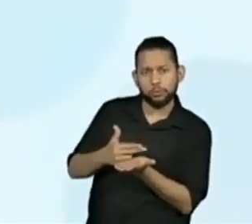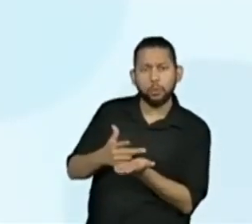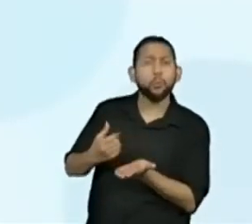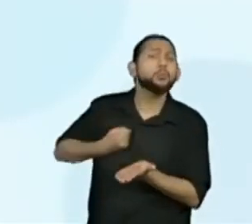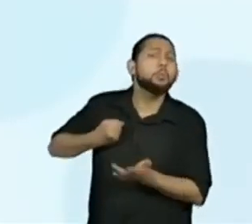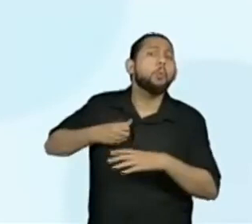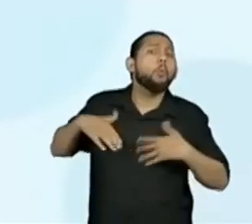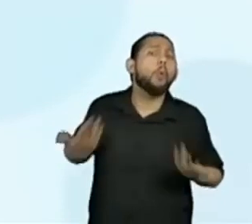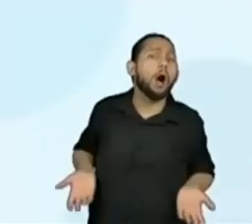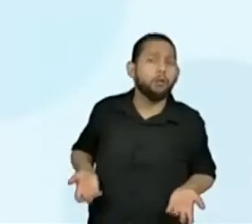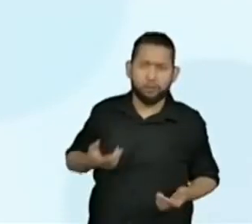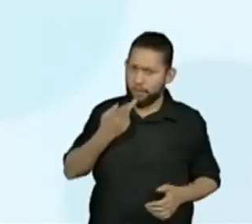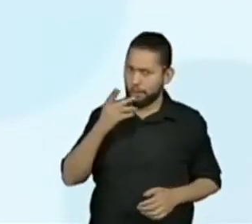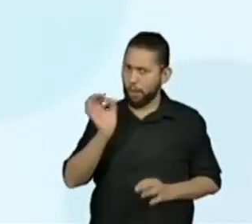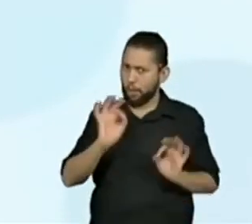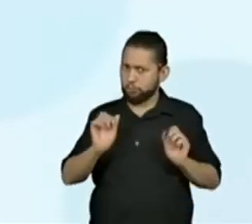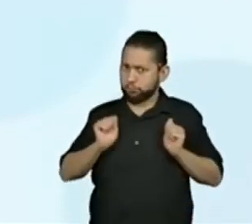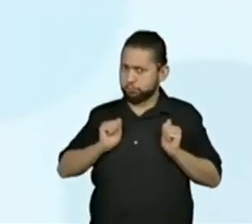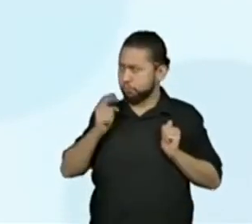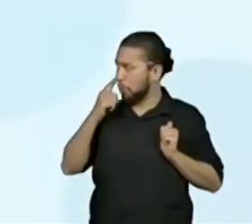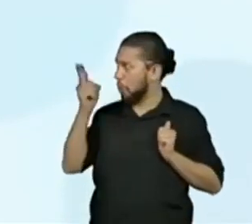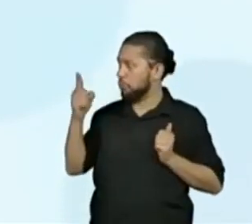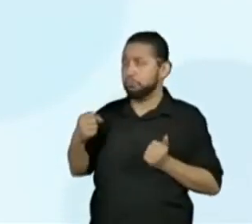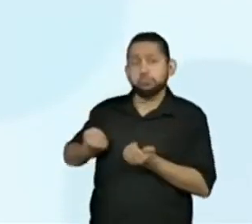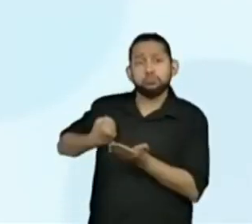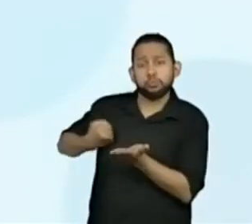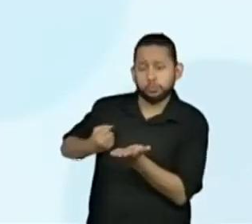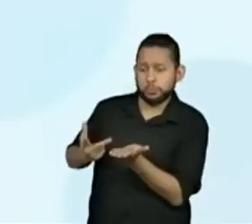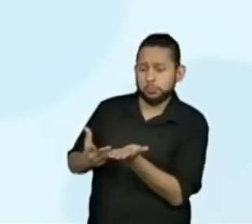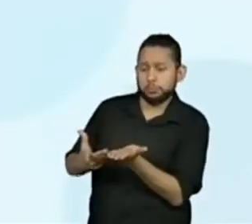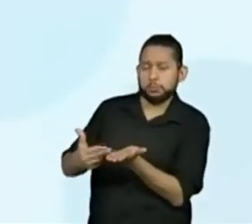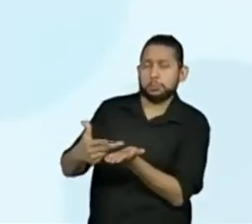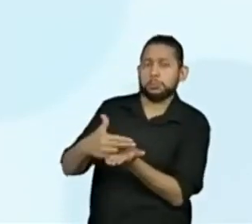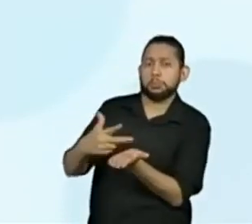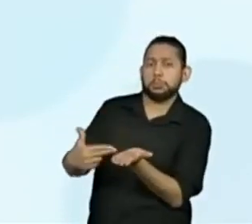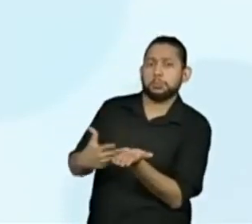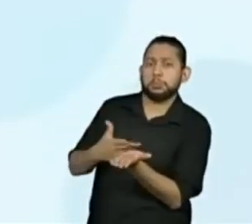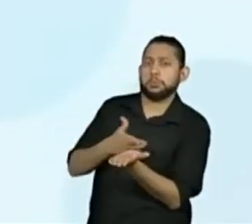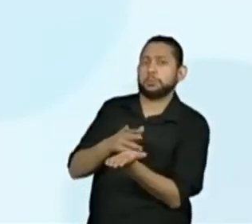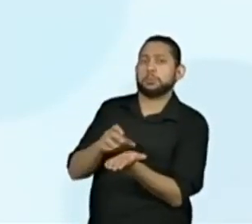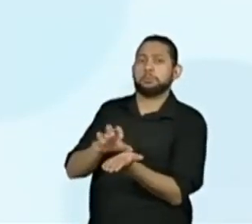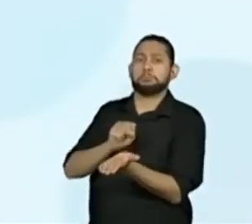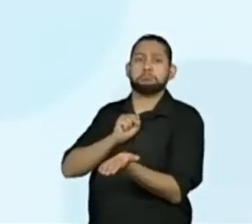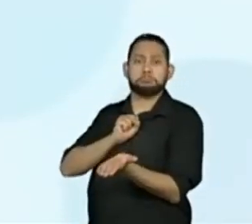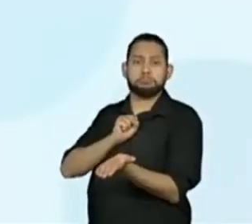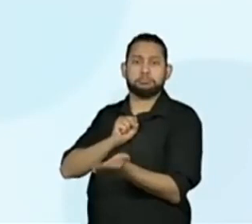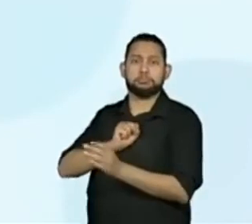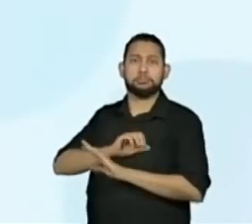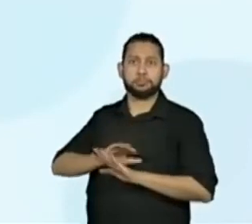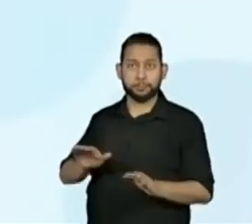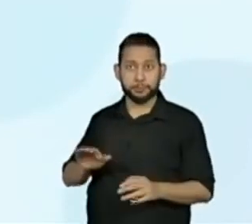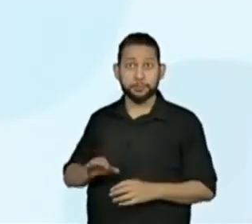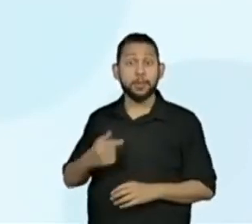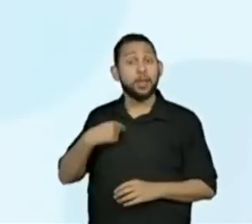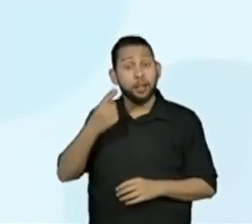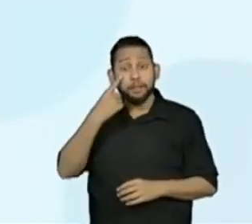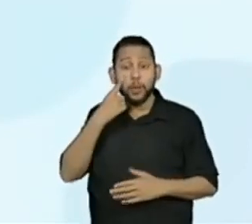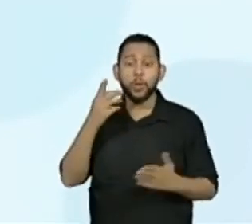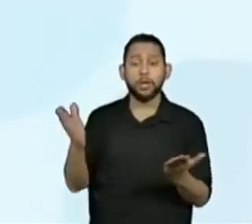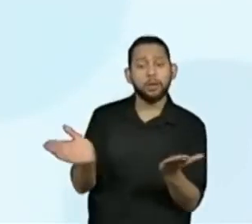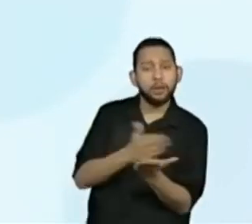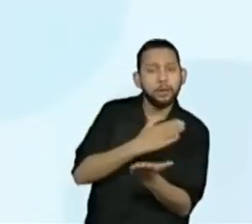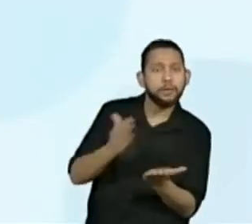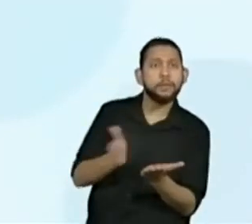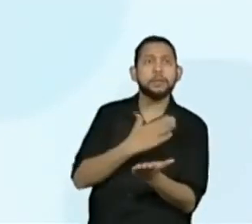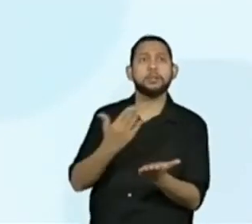os números? Não. Não, está dizendo que ele recortou alguns números que pesquisou em